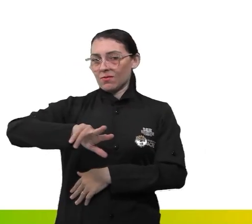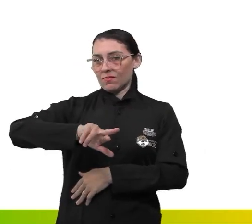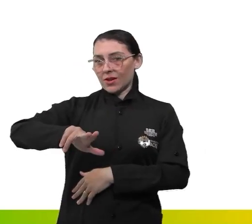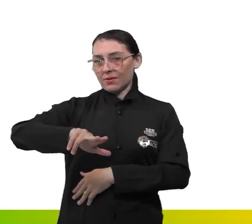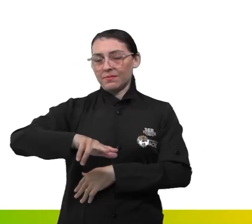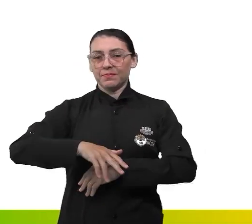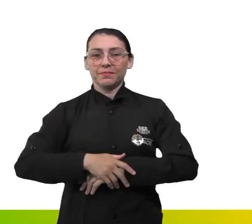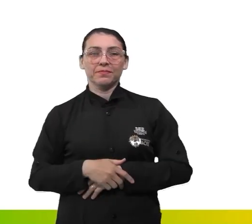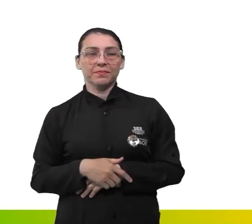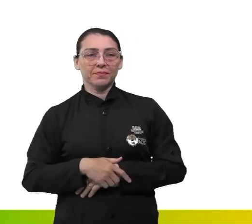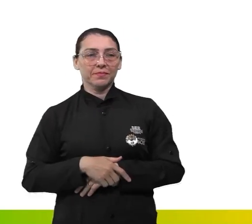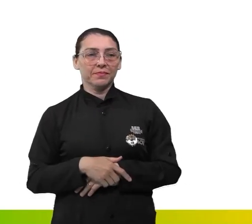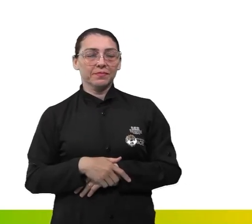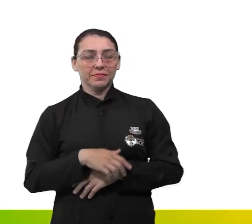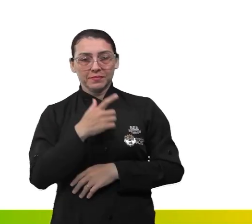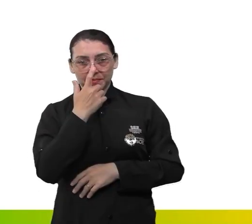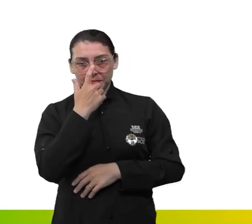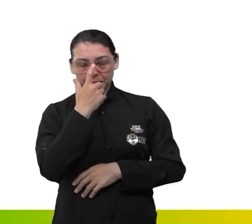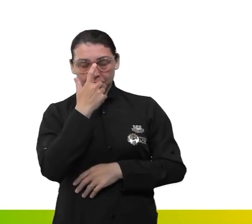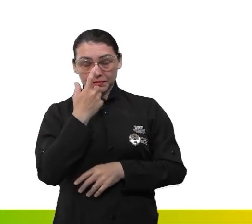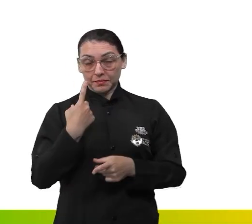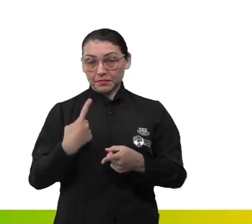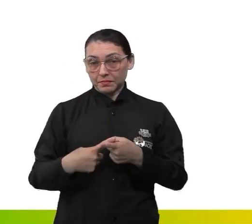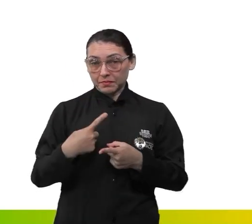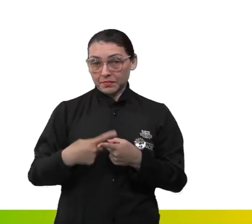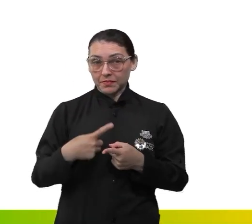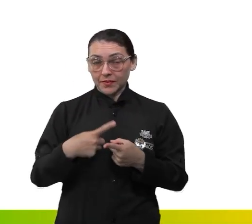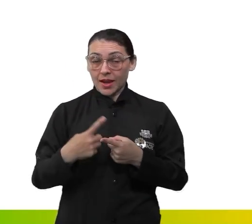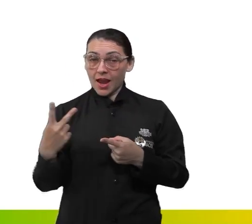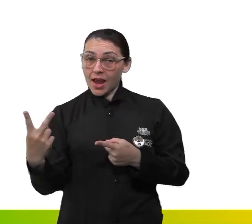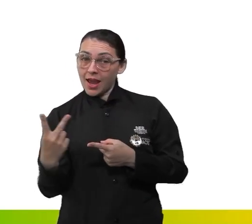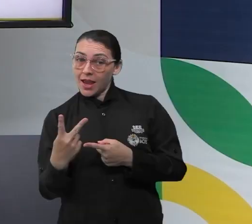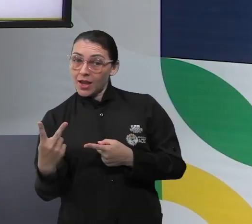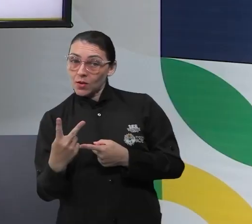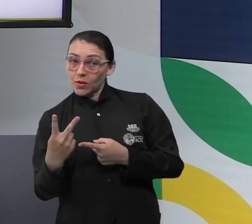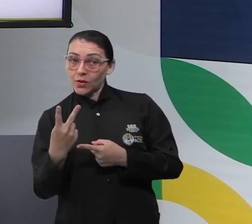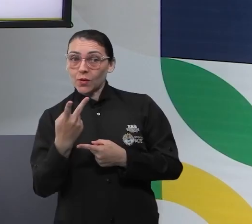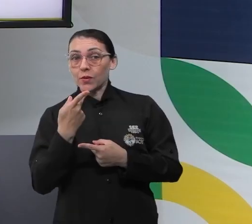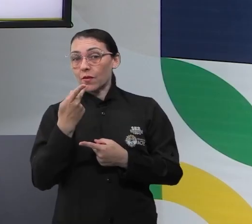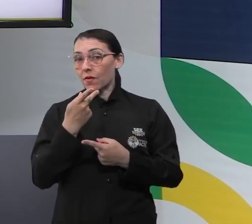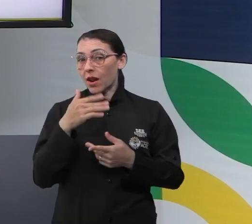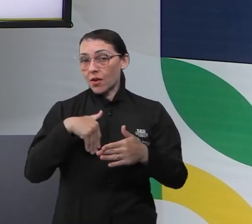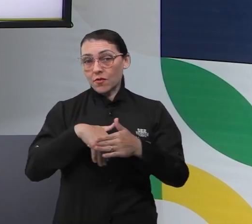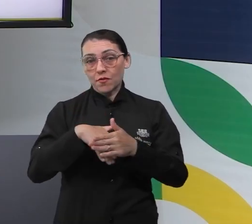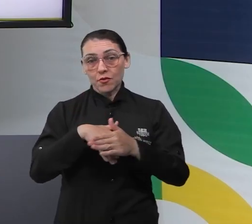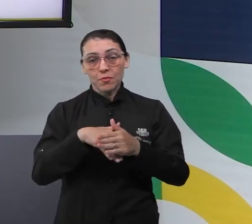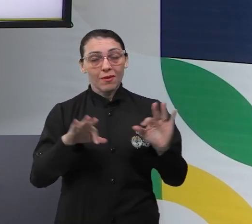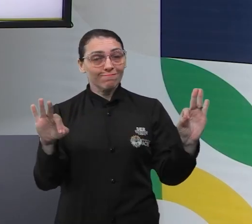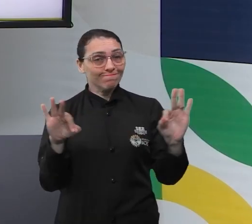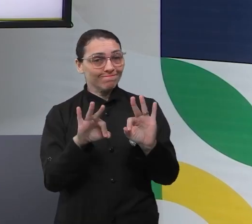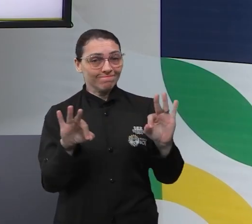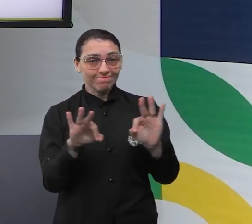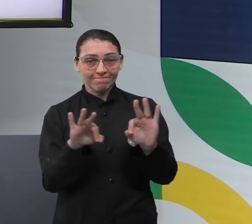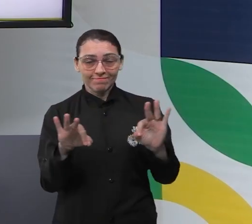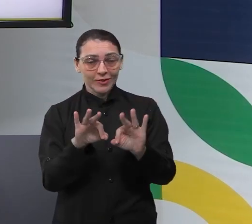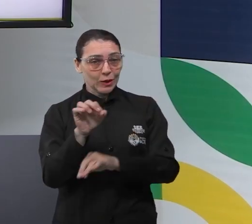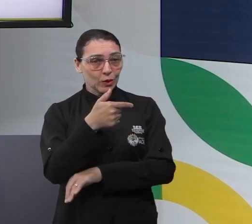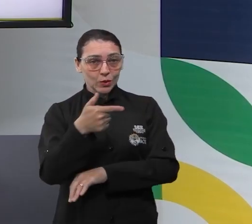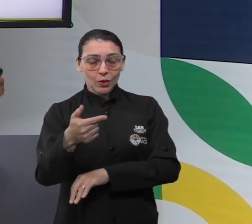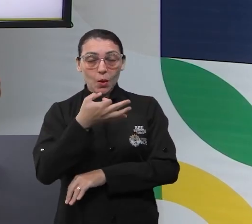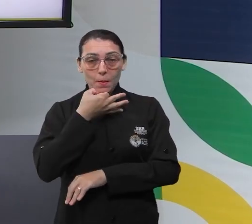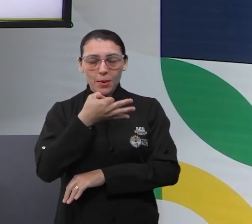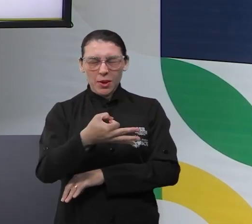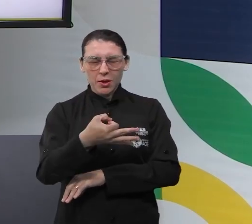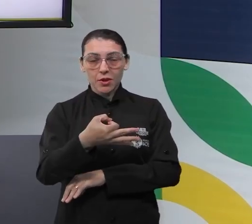Você pode perceber que não, até porque as duas não estão falando sobre futebol. Então, elas não têm uma